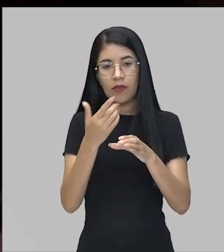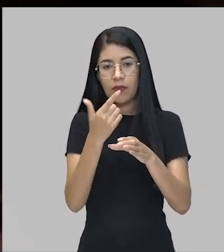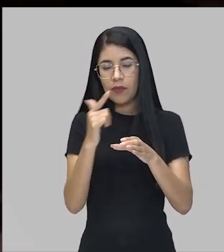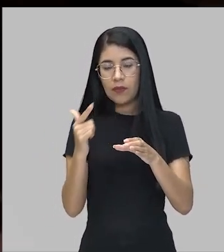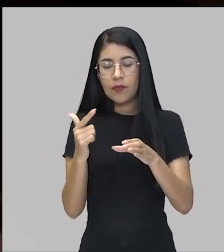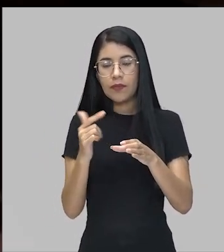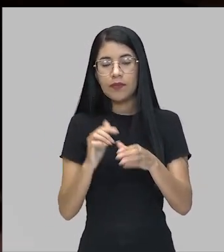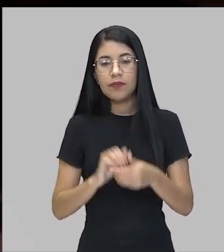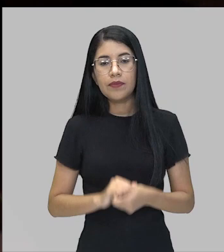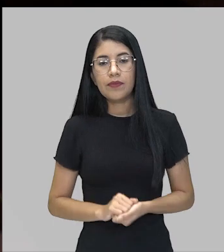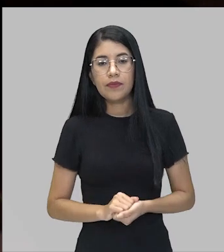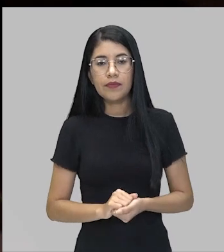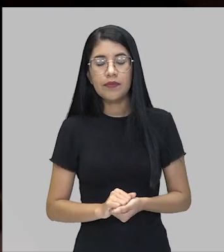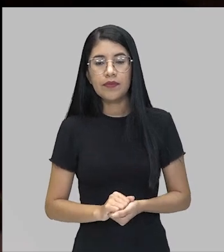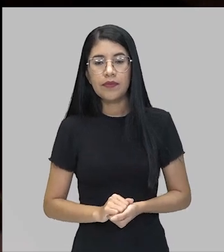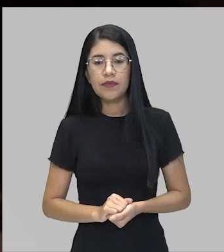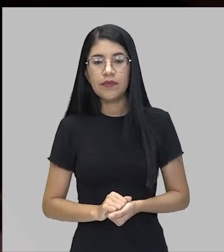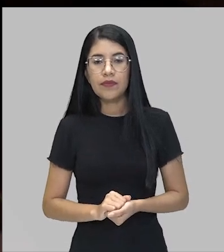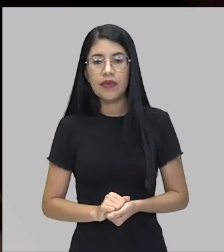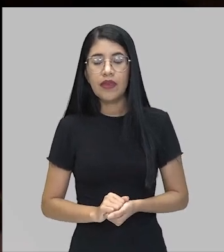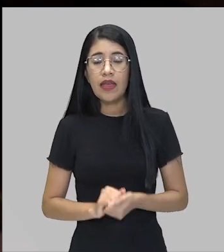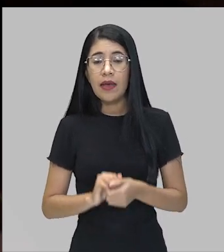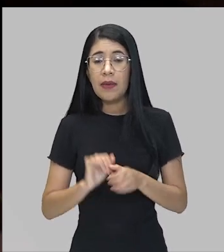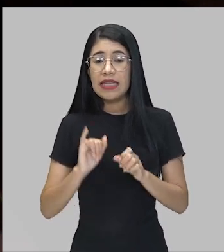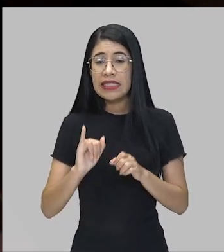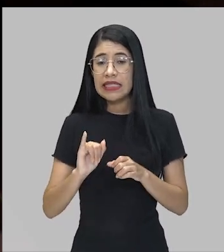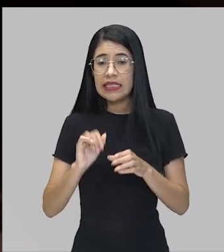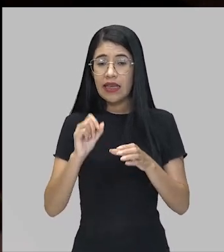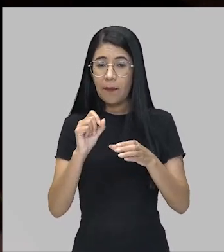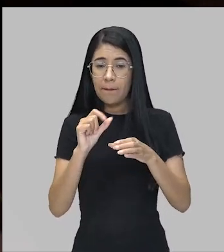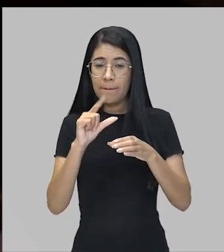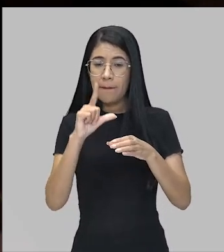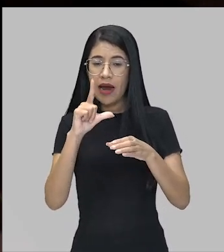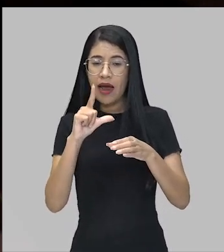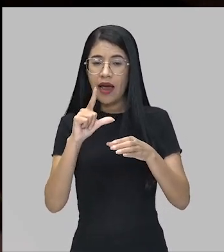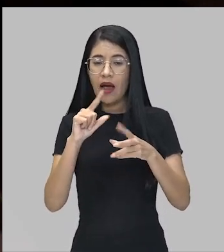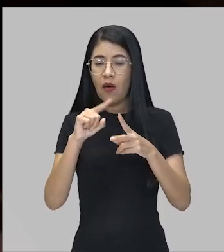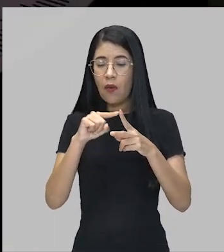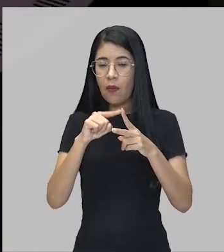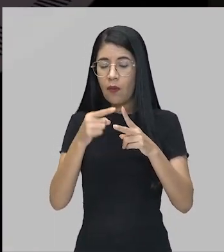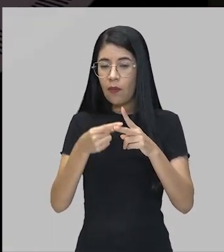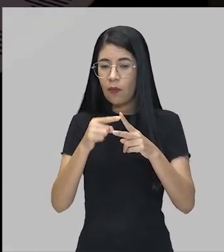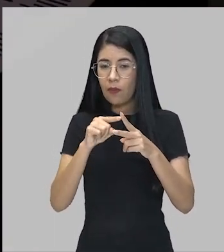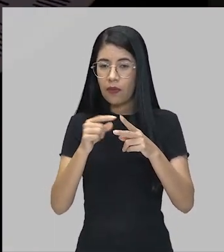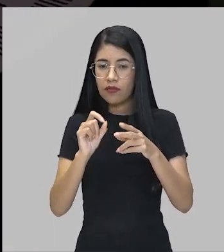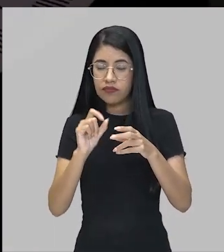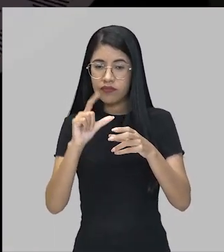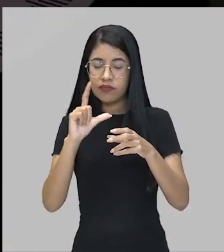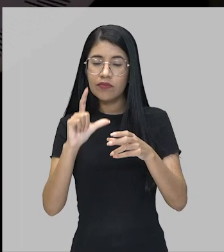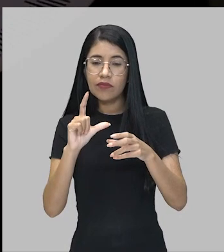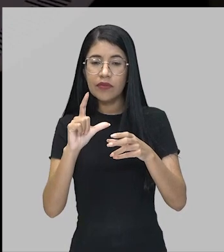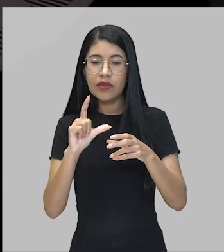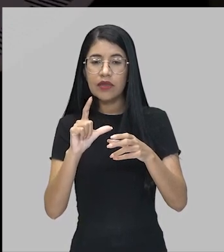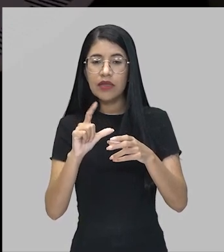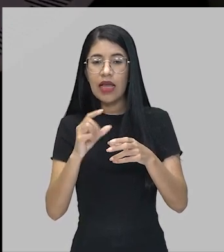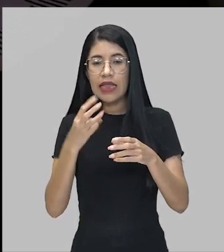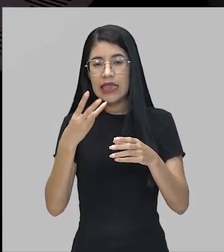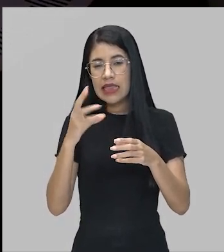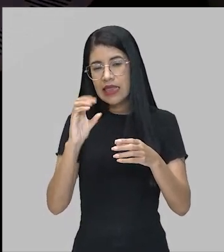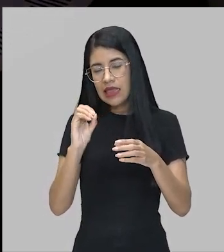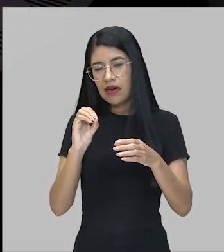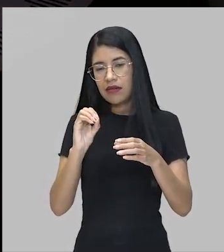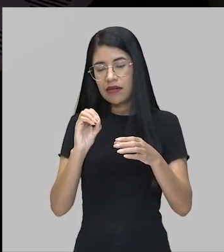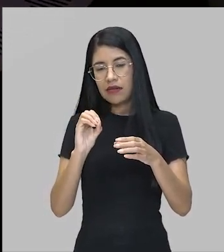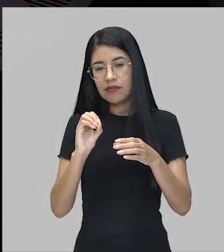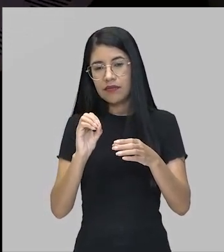Porém, ao aumentar o ângulo de incidência, vamos colocar aqui agora em 30 graus,